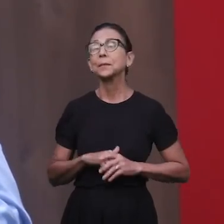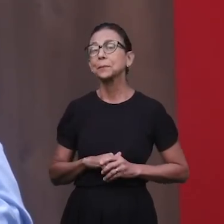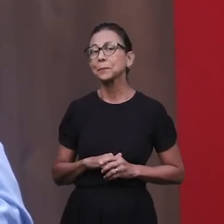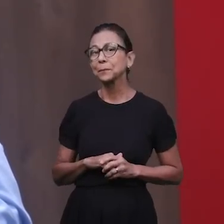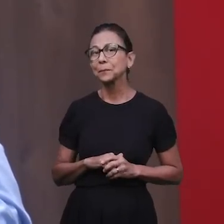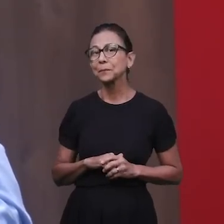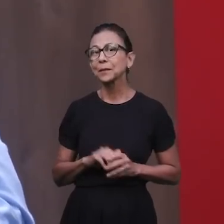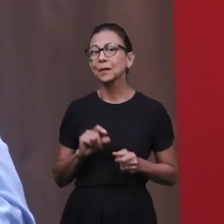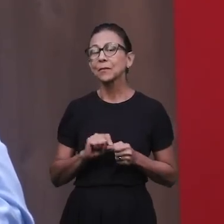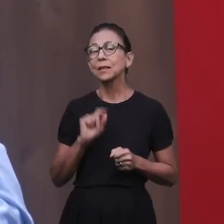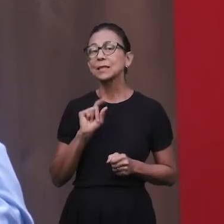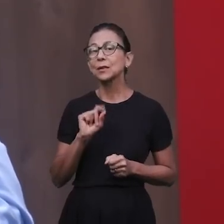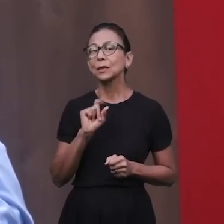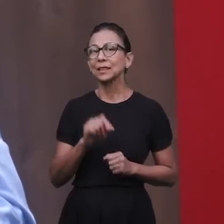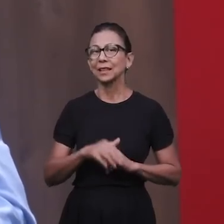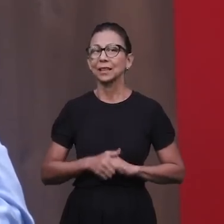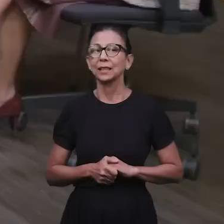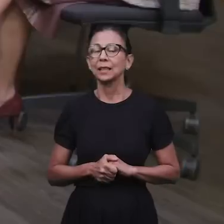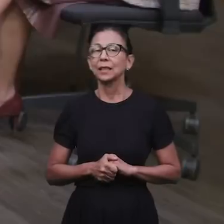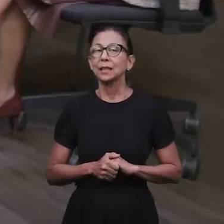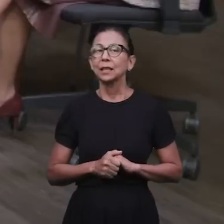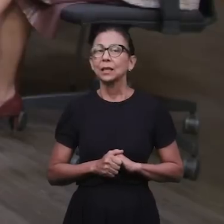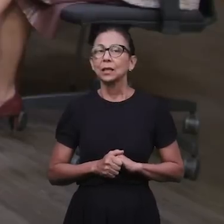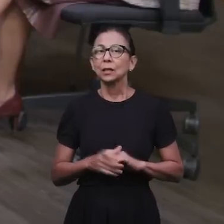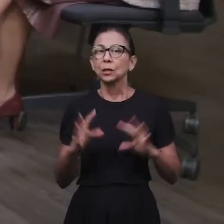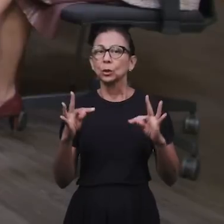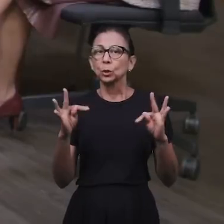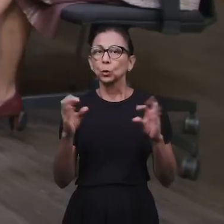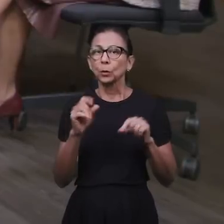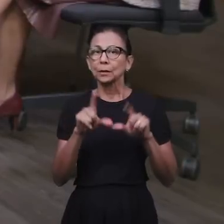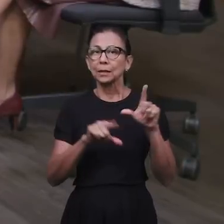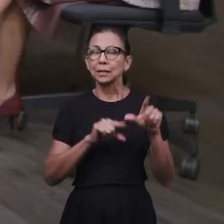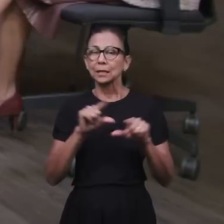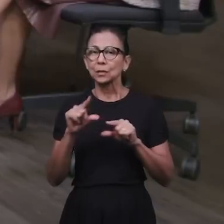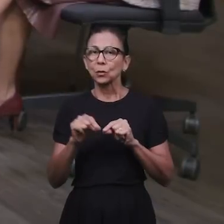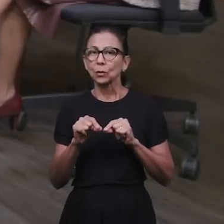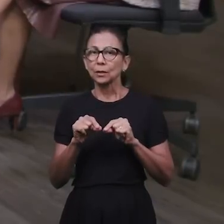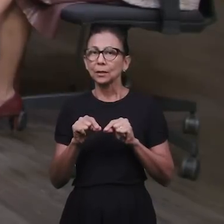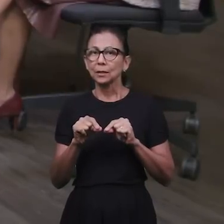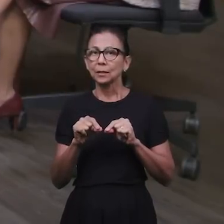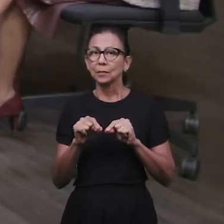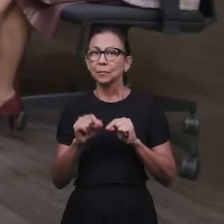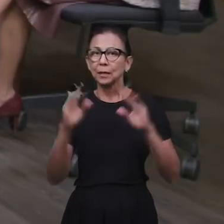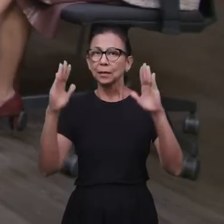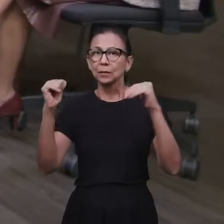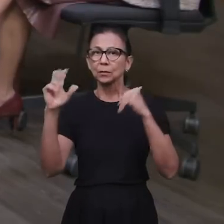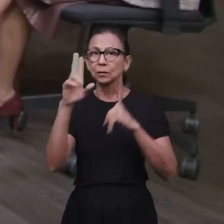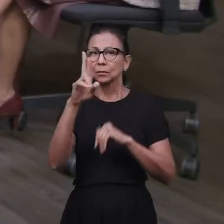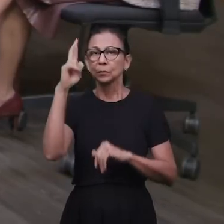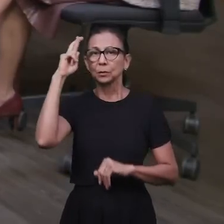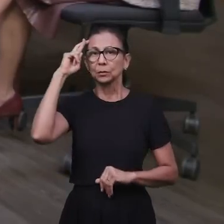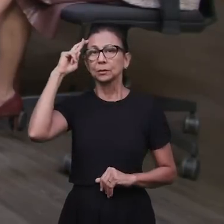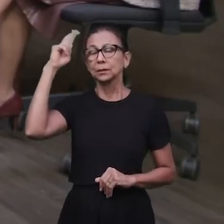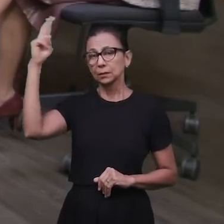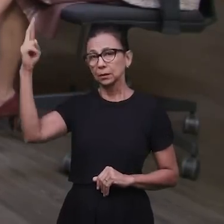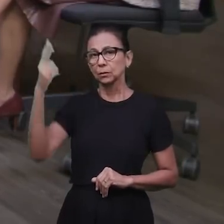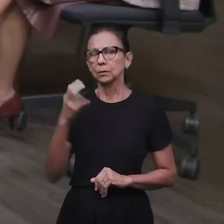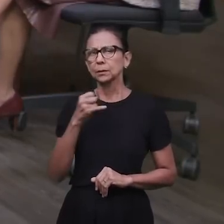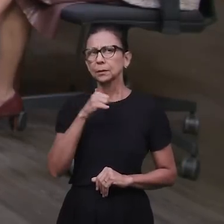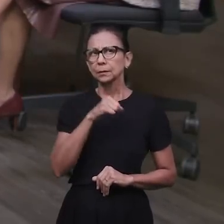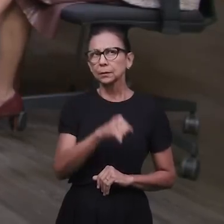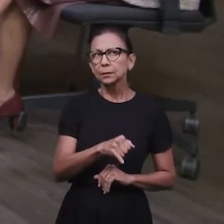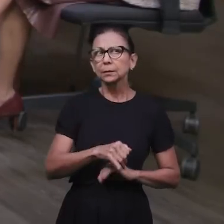tudo para a glória de Deus. Se o que você for fazer for